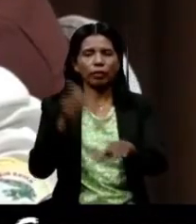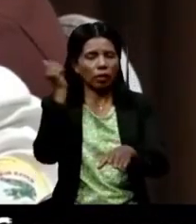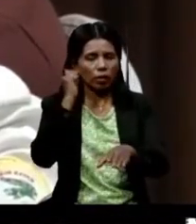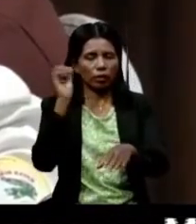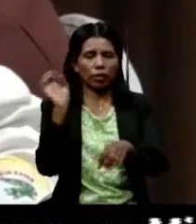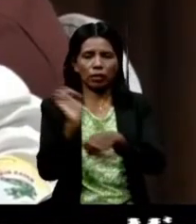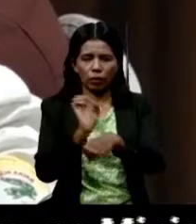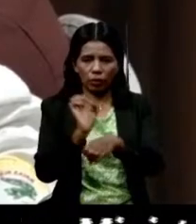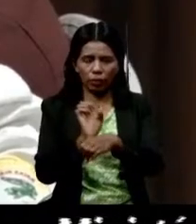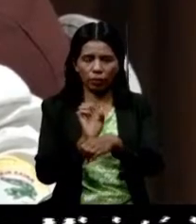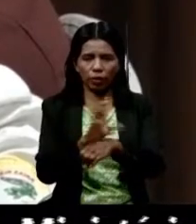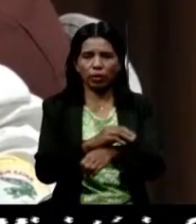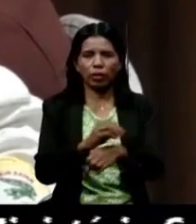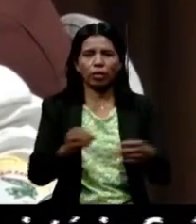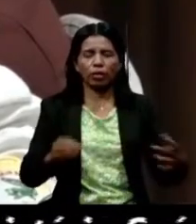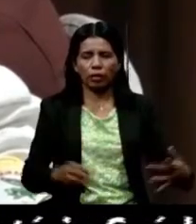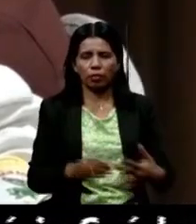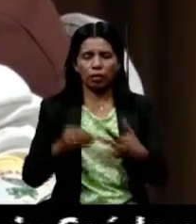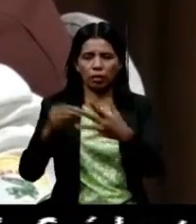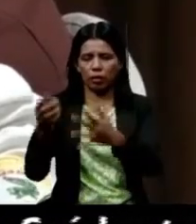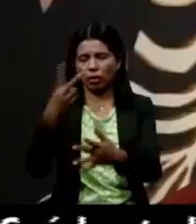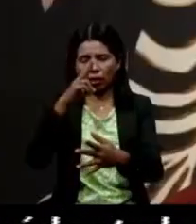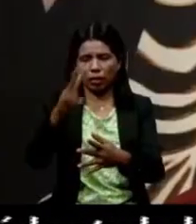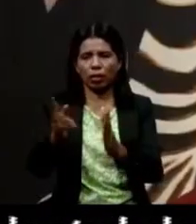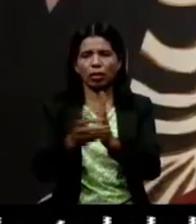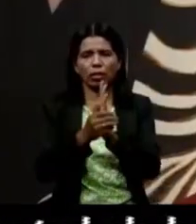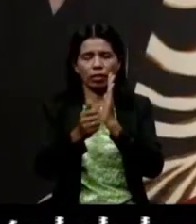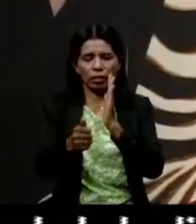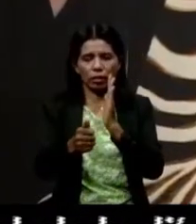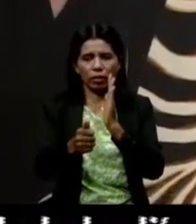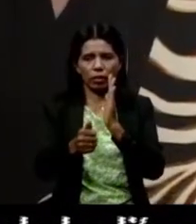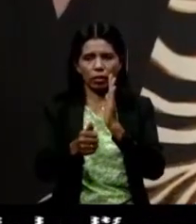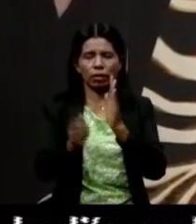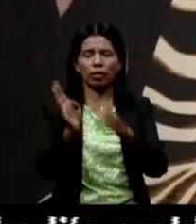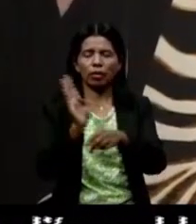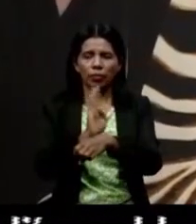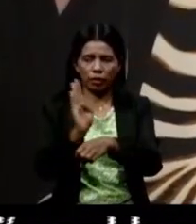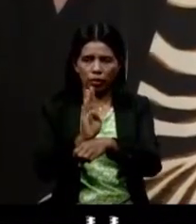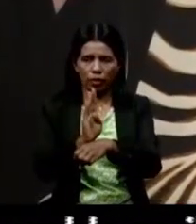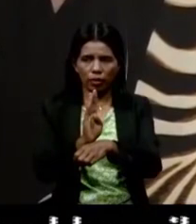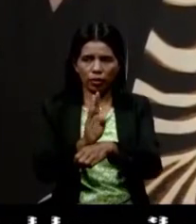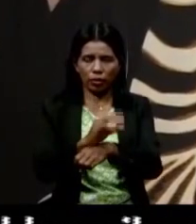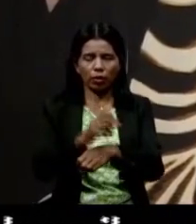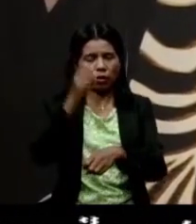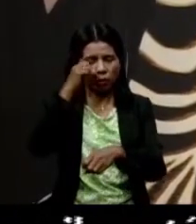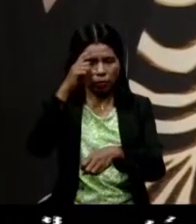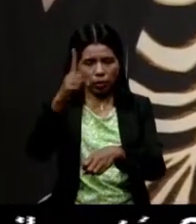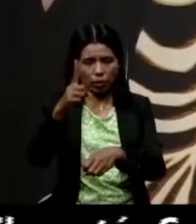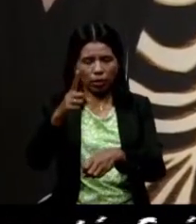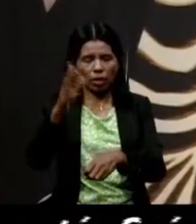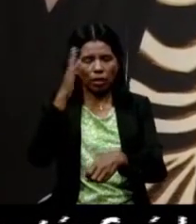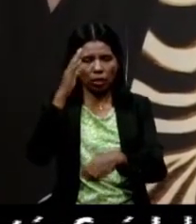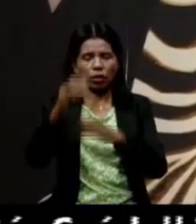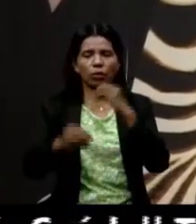Economic Community pilar liliu hareba kapasidade de negociação e compreende entende